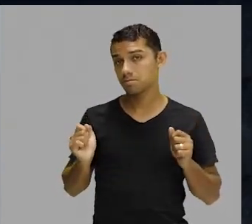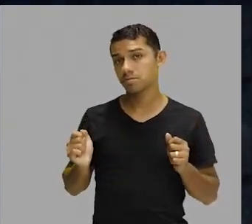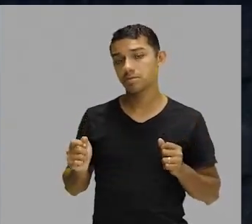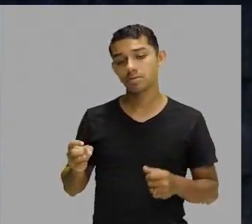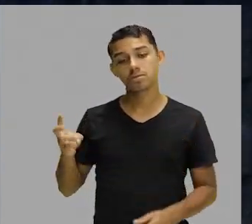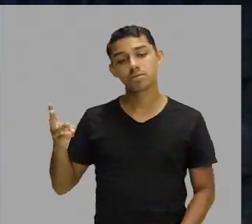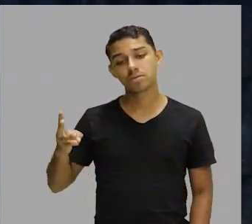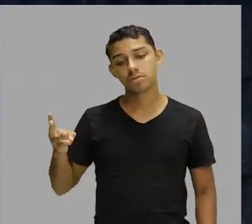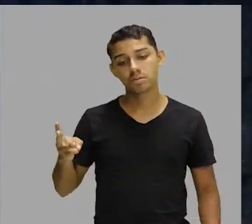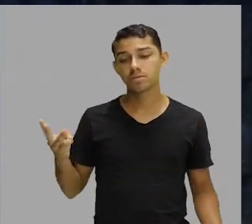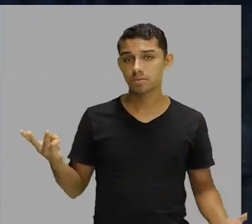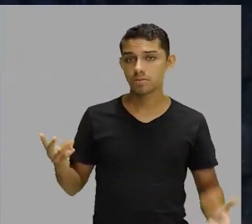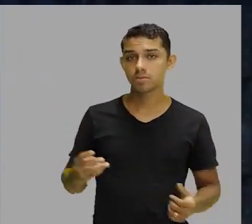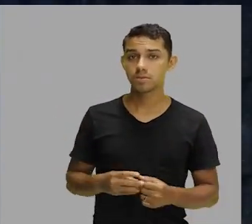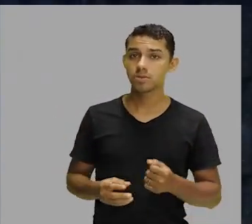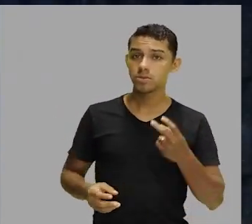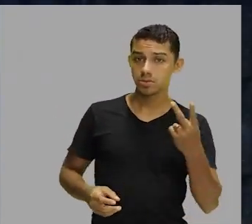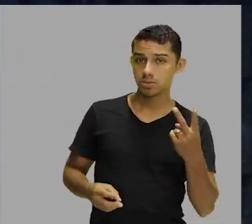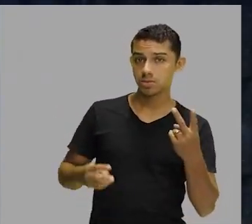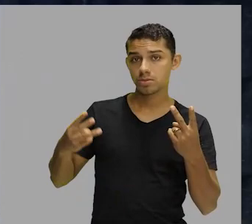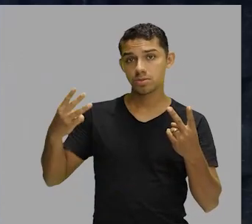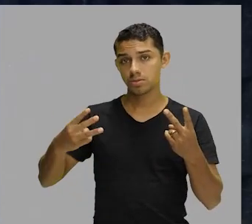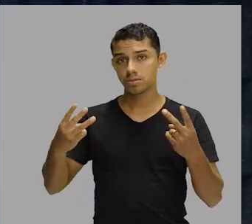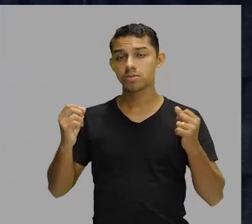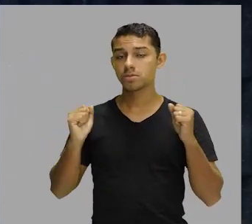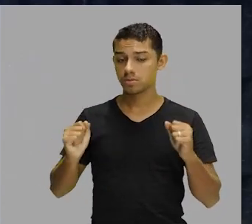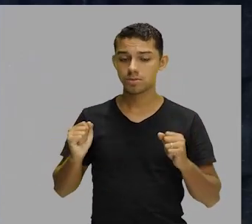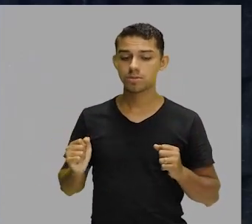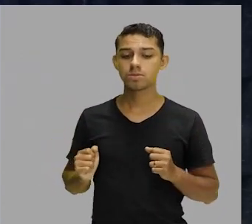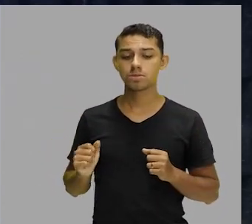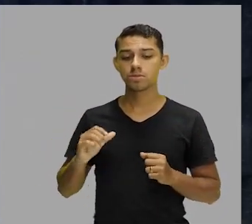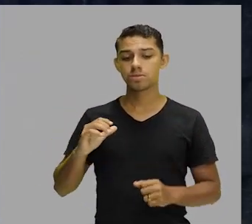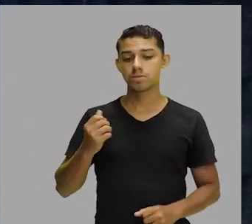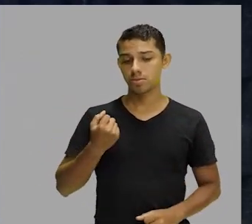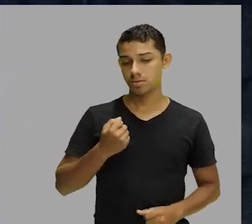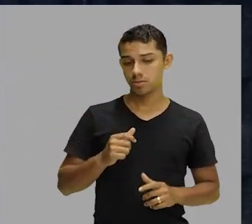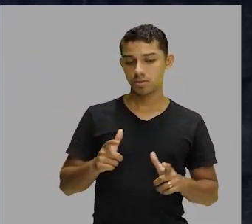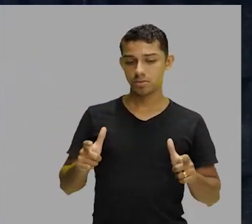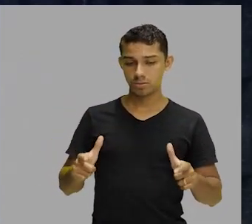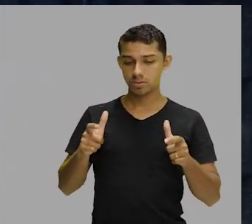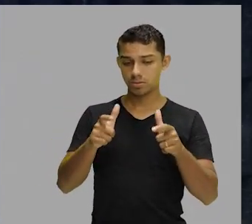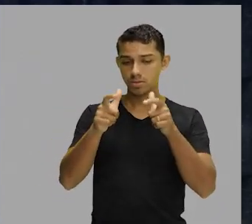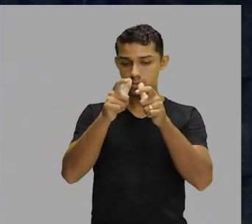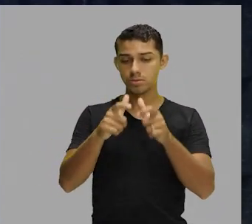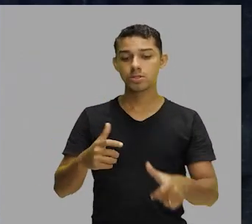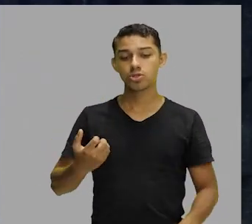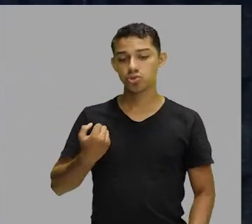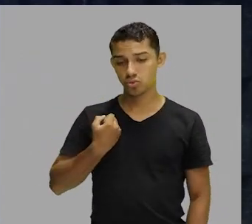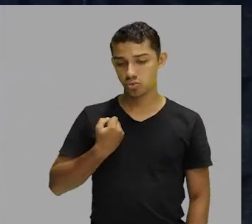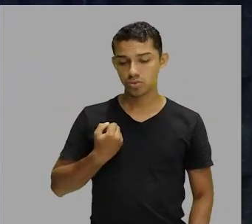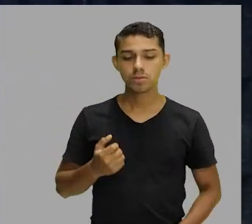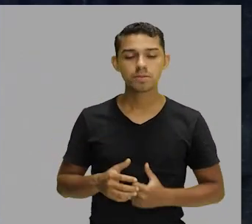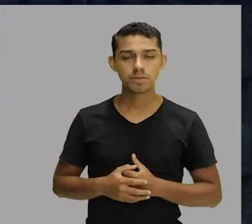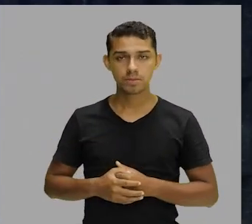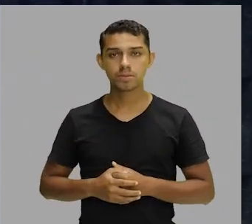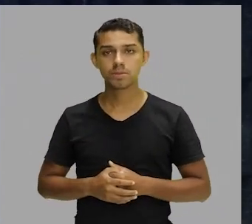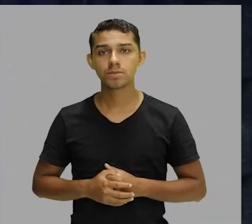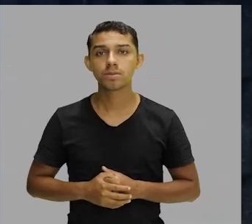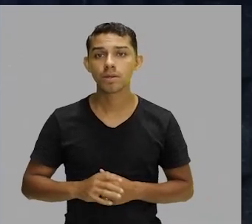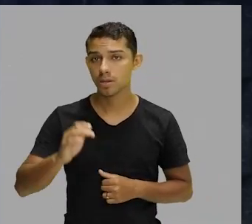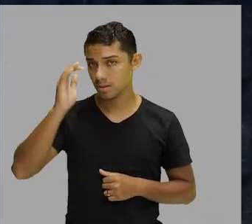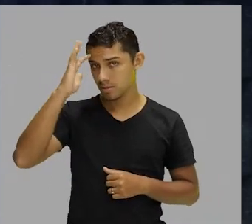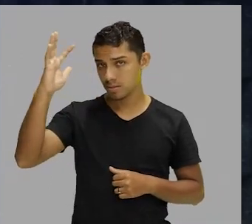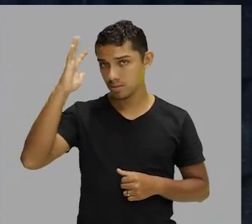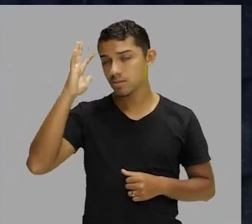número 3. Isso levando em consideração uma pirâmide de número. né? Agora vamos imaginar o